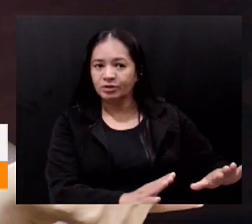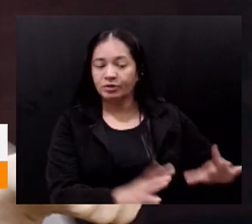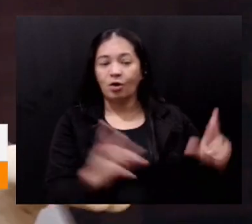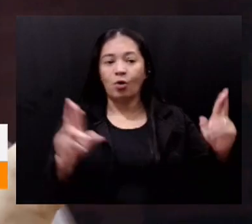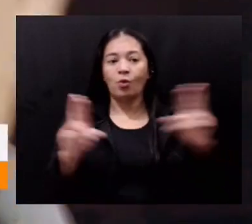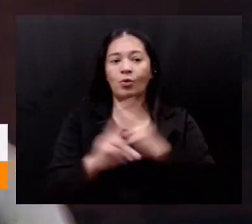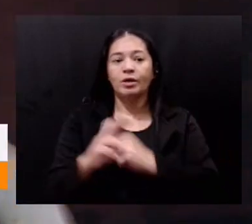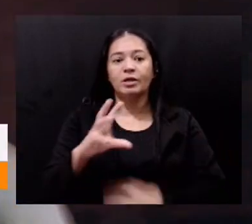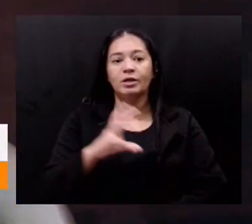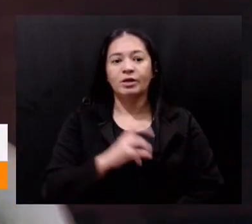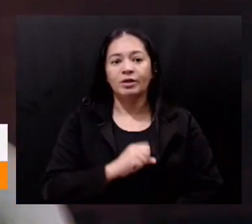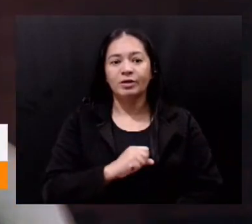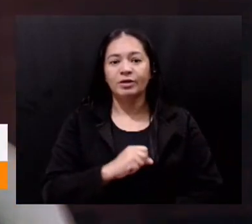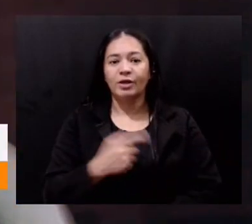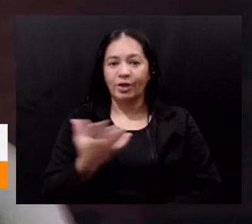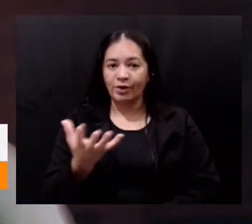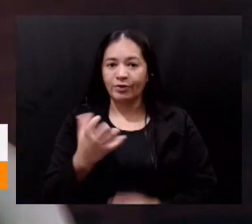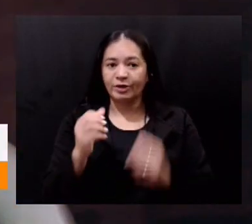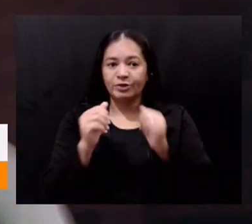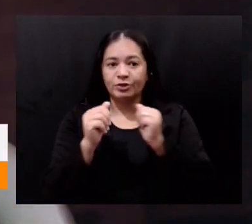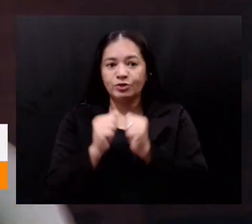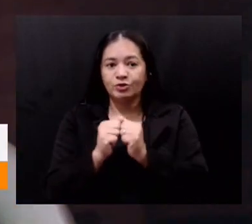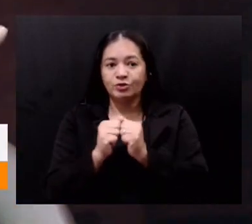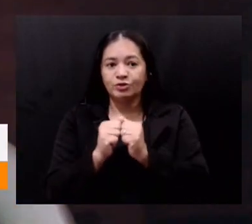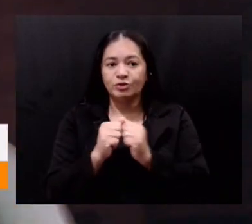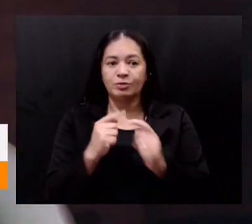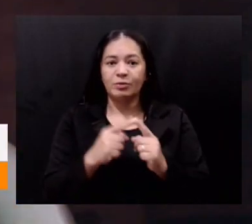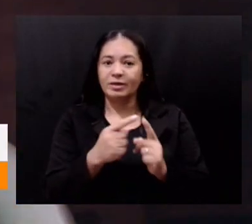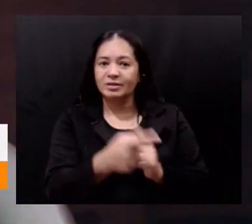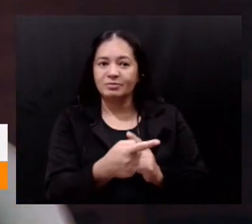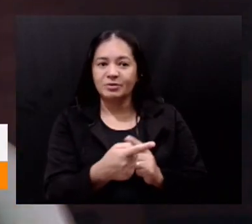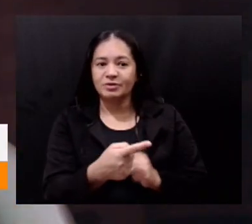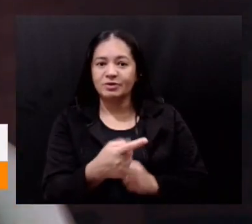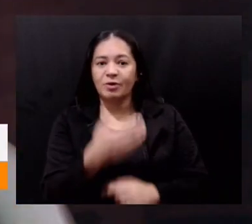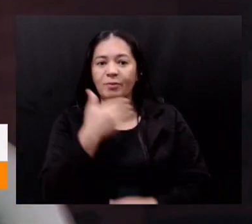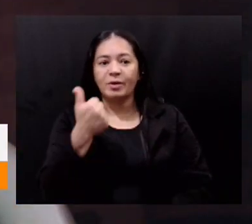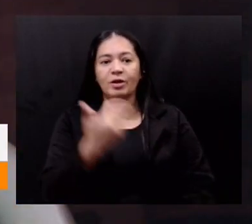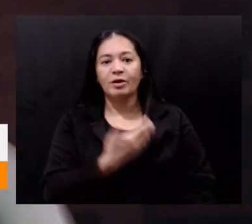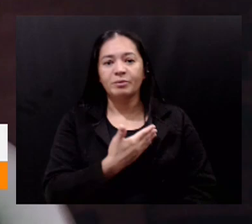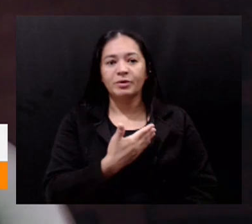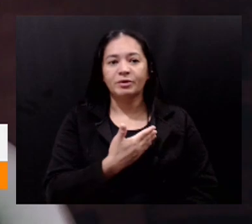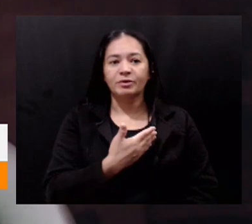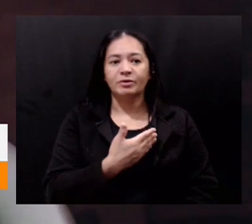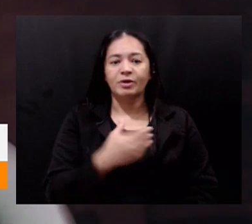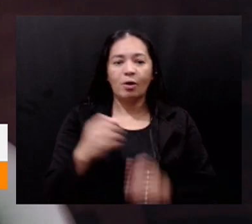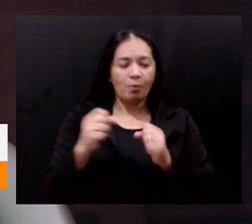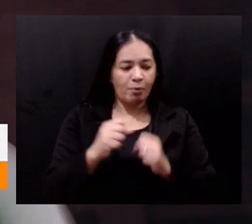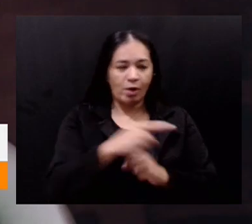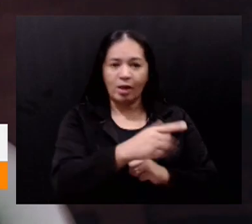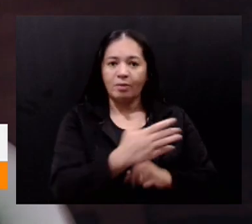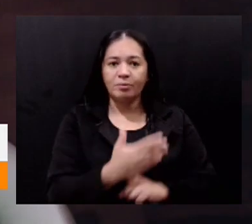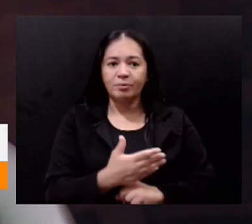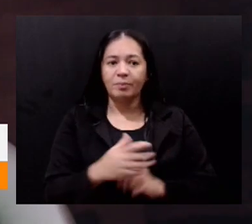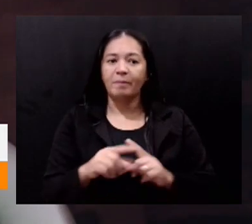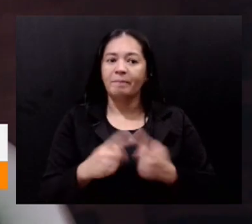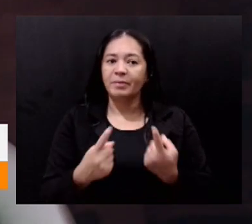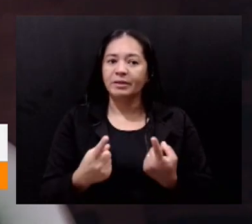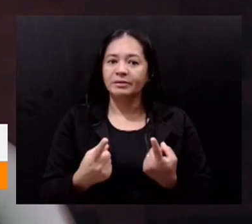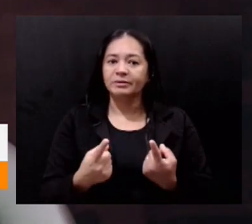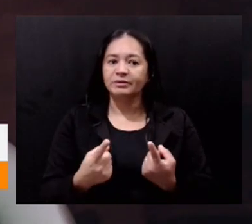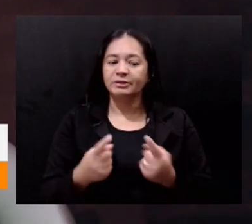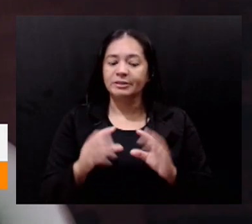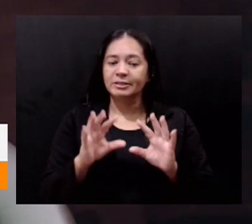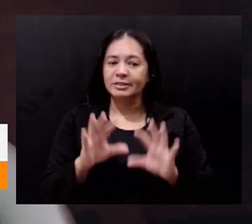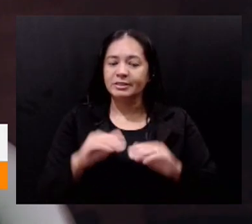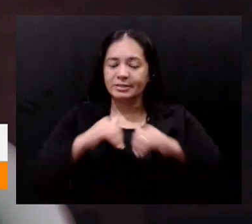junto com uma pessoa que essa pessoa vai ser um melhor amigo para mim. Eu posso contar com ela, eu posso falar com Uhum. ela. Agora, essa separação pra gente fazer, como